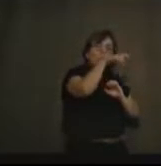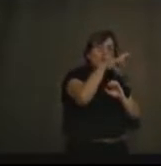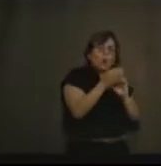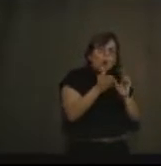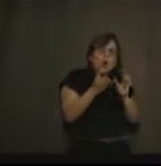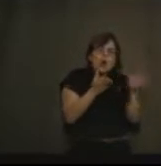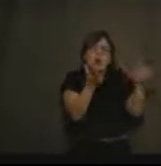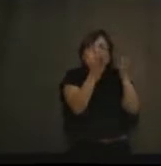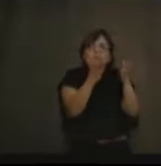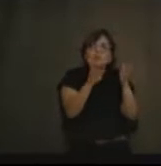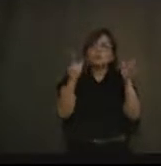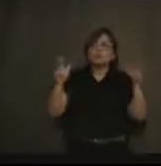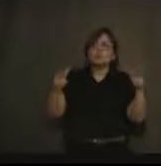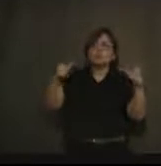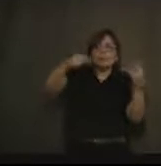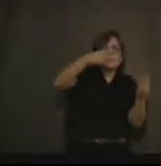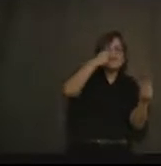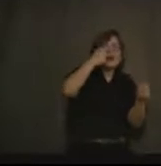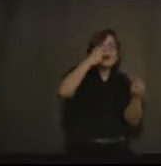focos.